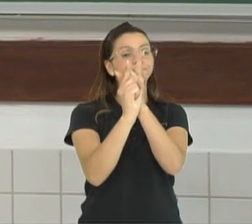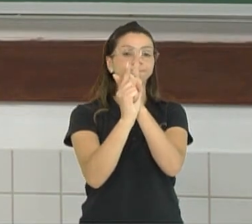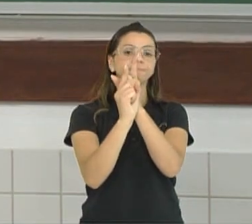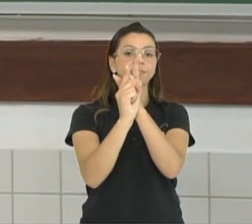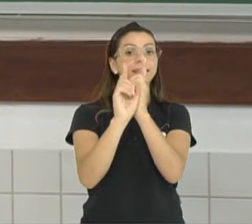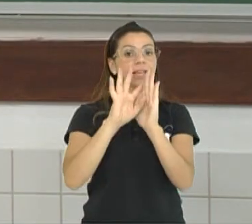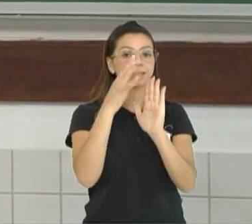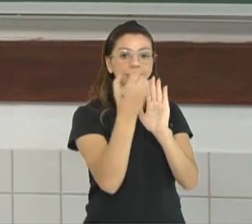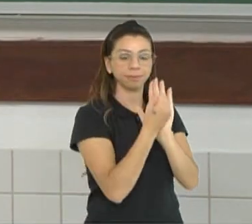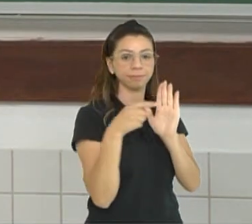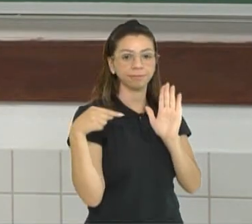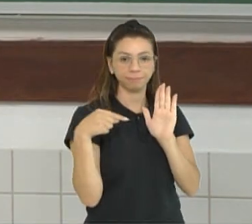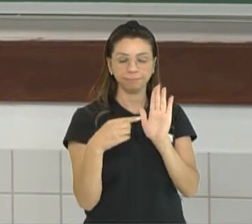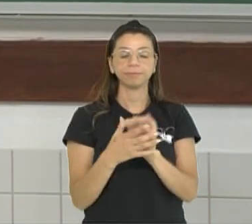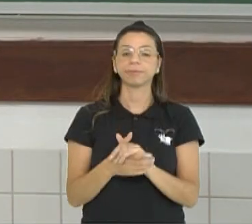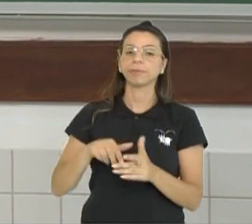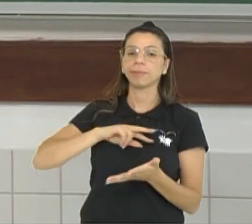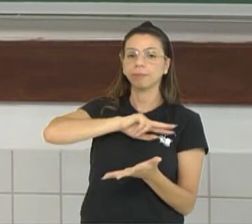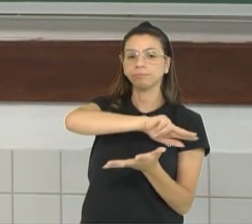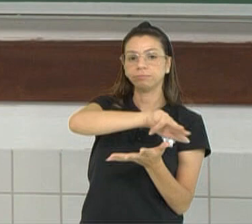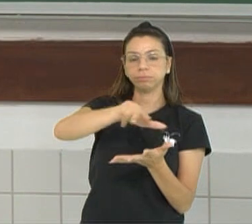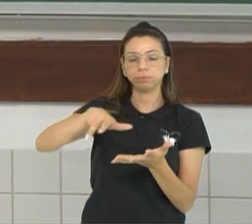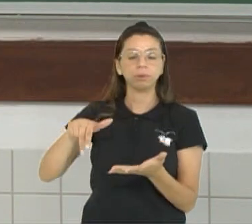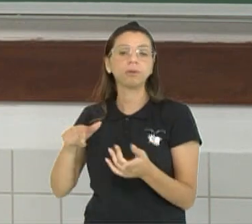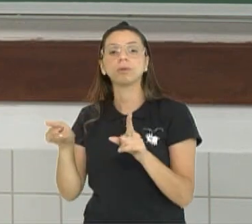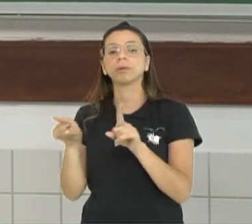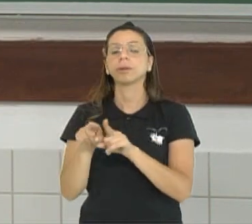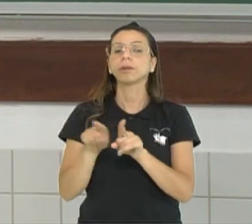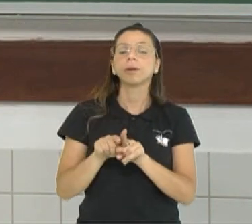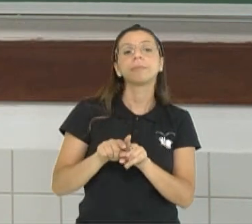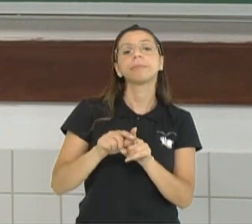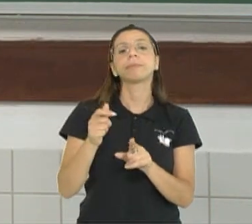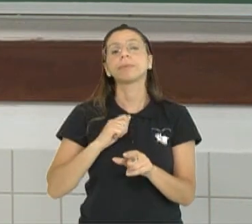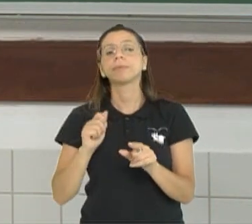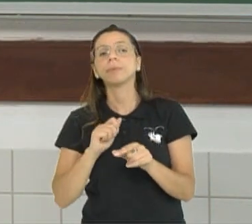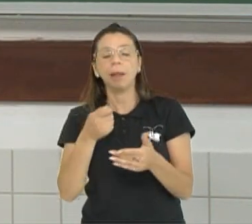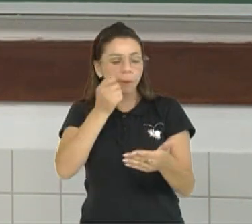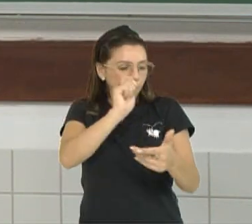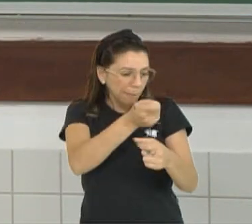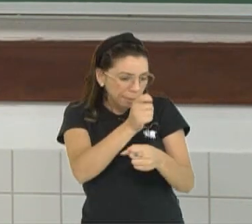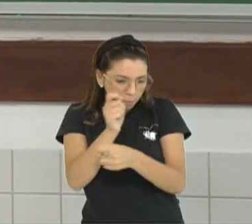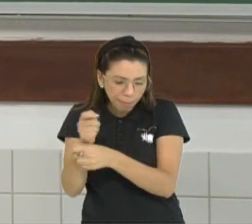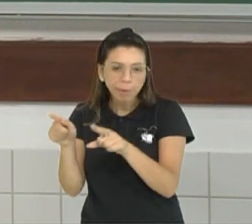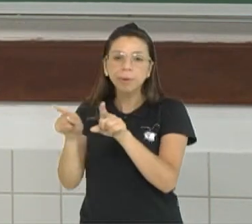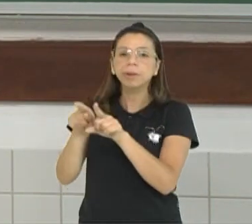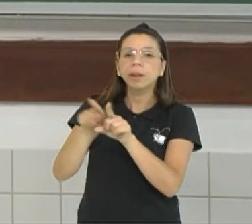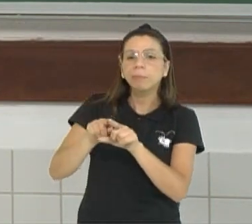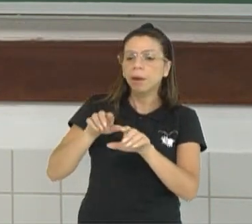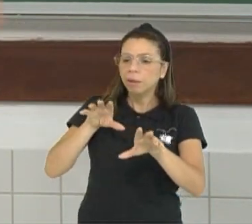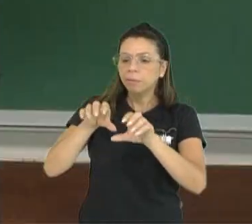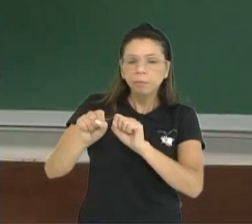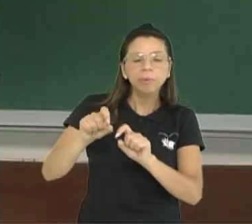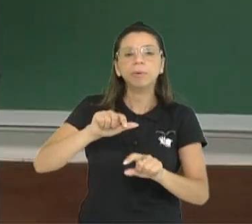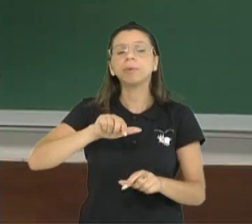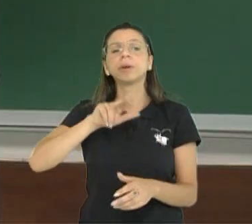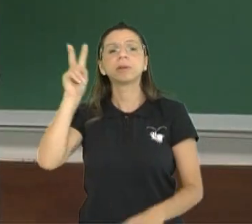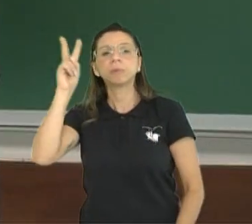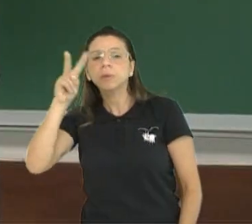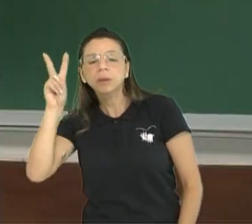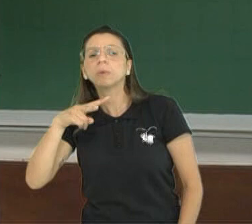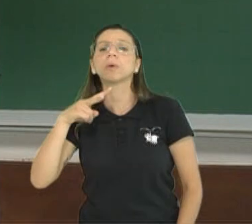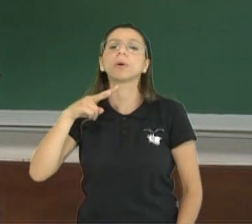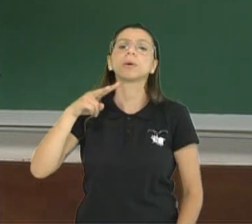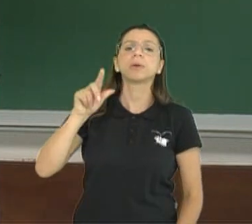Veja só, nós vamos ter várias áreas, como os arqueólogos, os paleontólogos, os geólogos, os